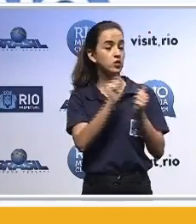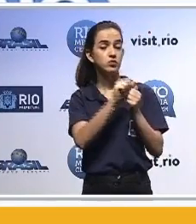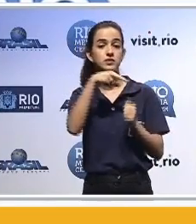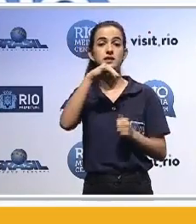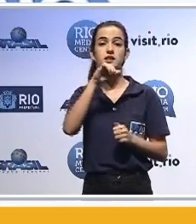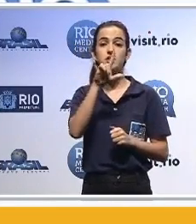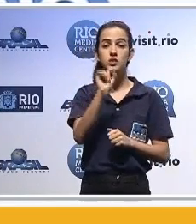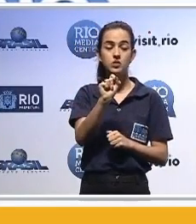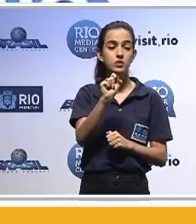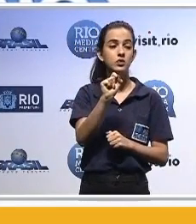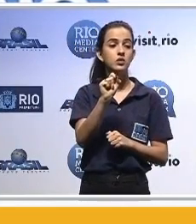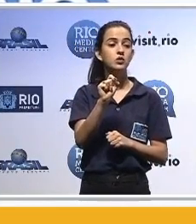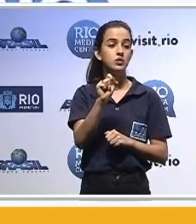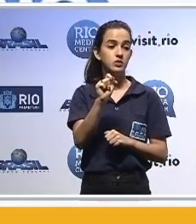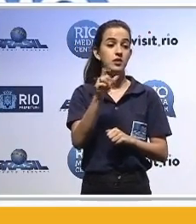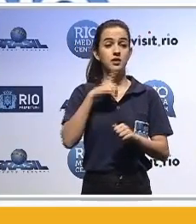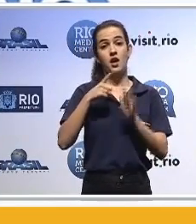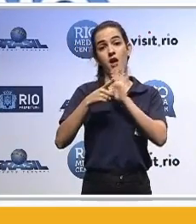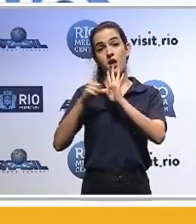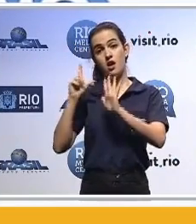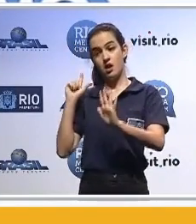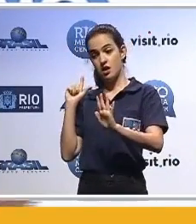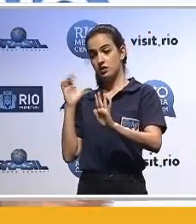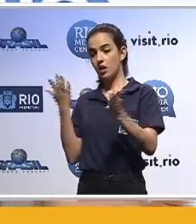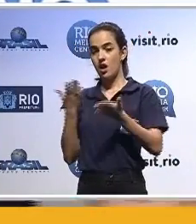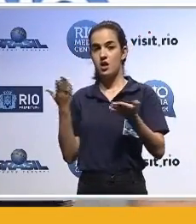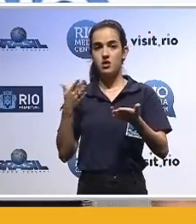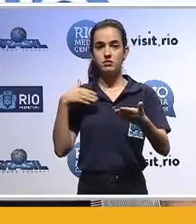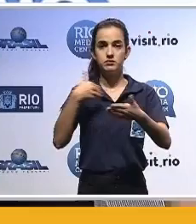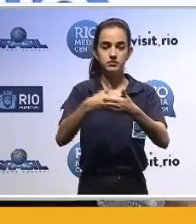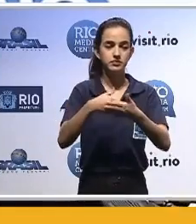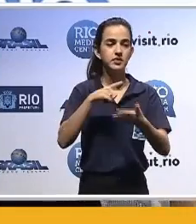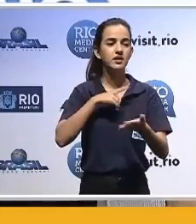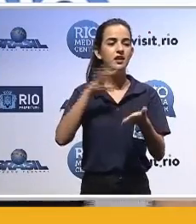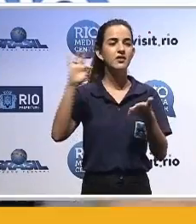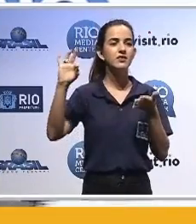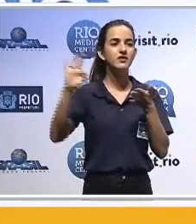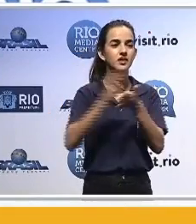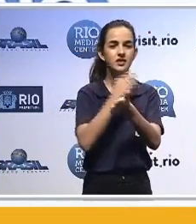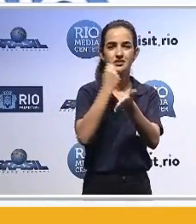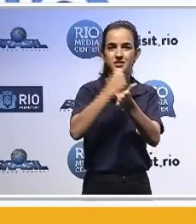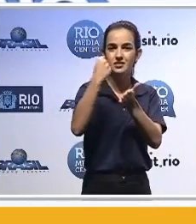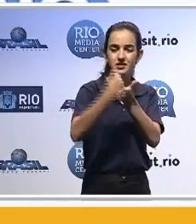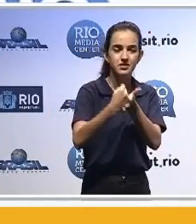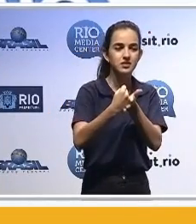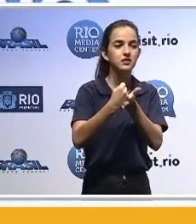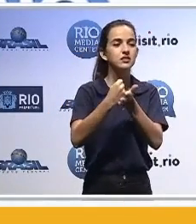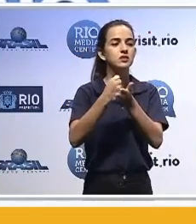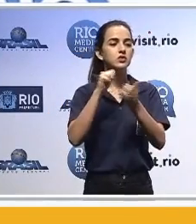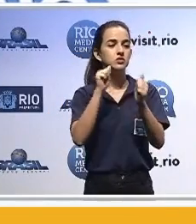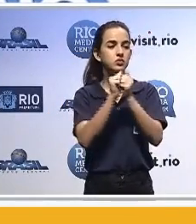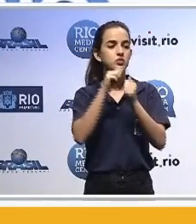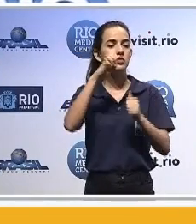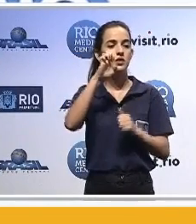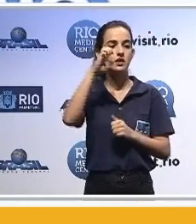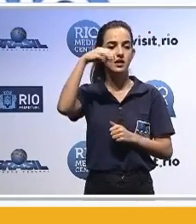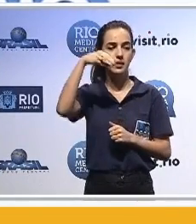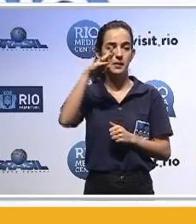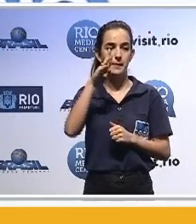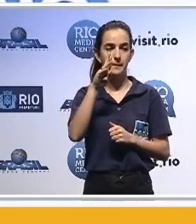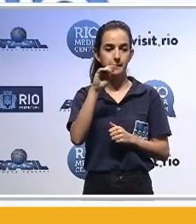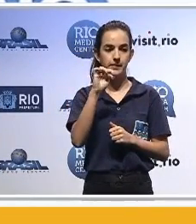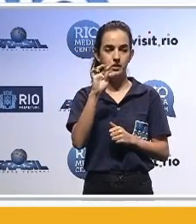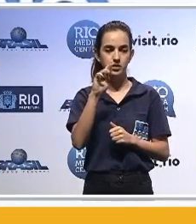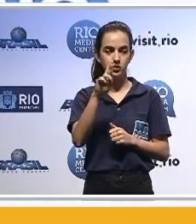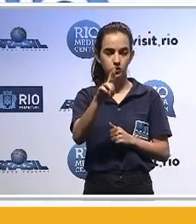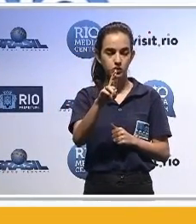nesse período. Agora, tem antes e depois. Nós chegamos a tirar os vistos, através de um esforço do Ministério com a Embratur, Ministério de Relações Exteriores, Ministério da